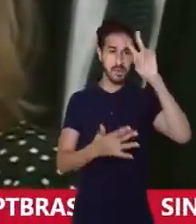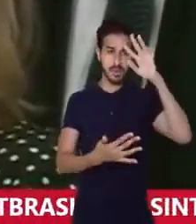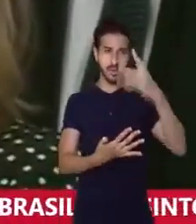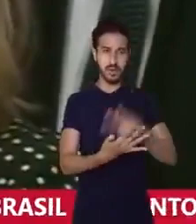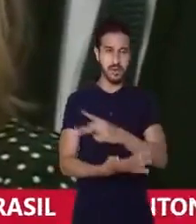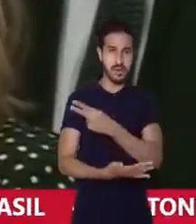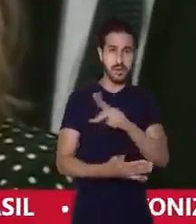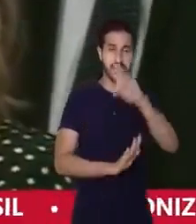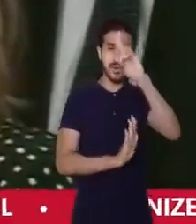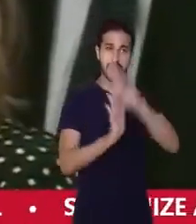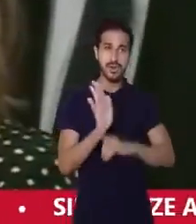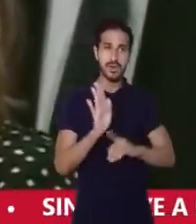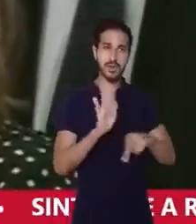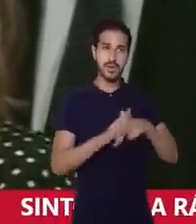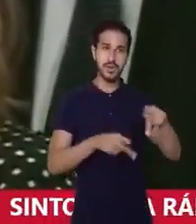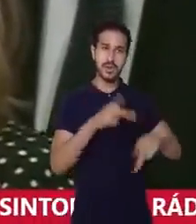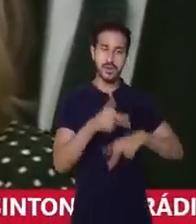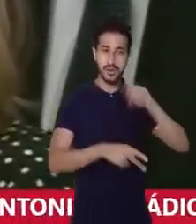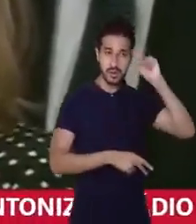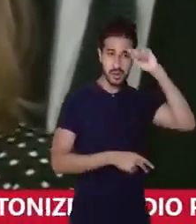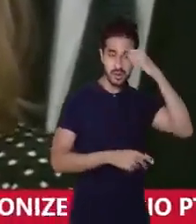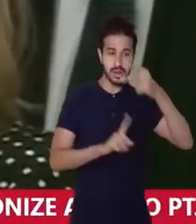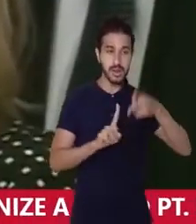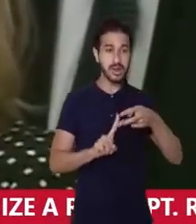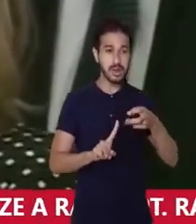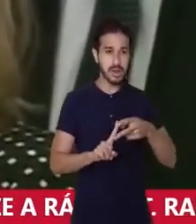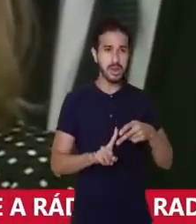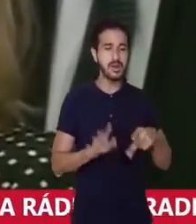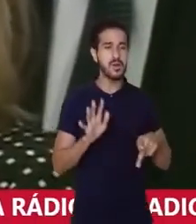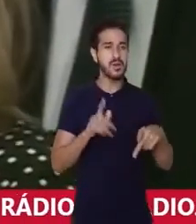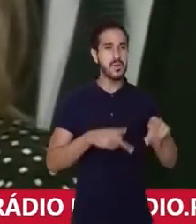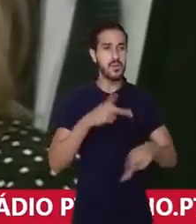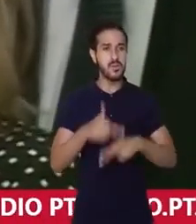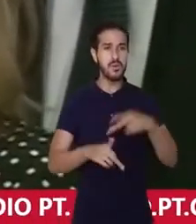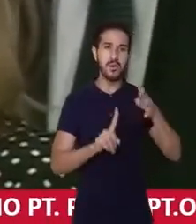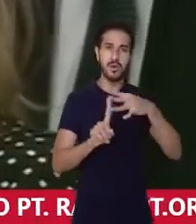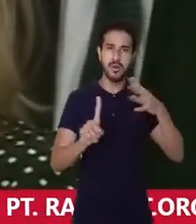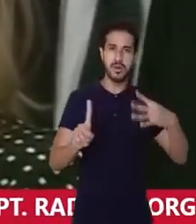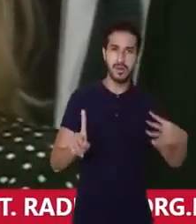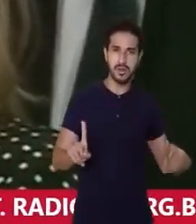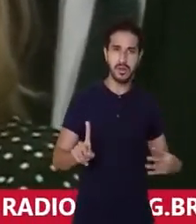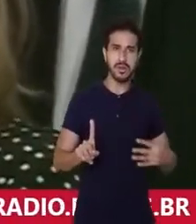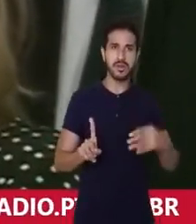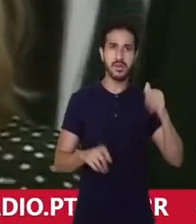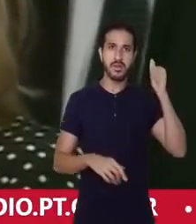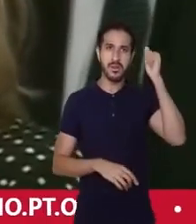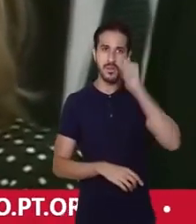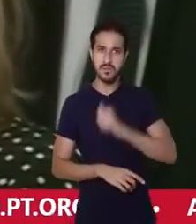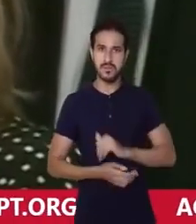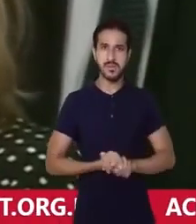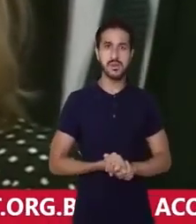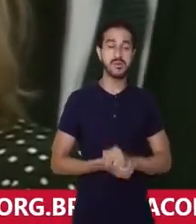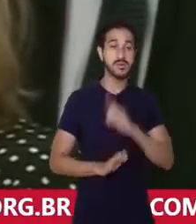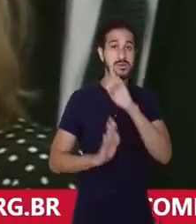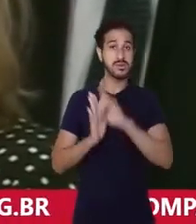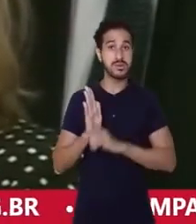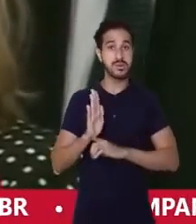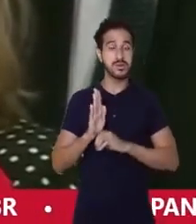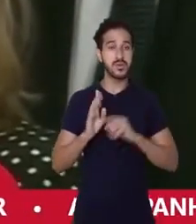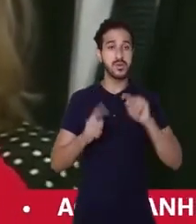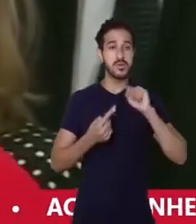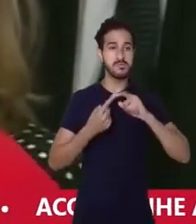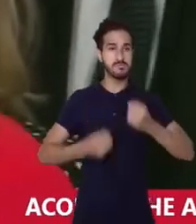história, direito dos negros, dos indígenas, da população LGBT, das mulheres, direito de